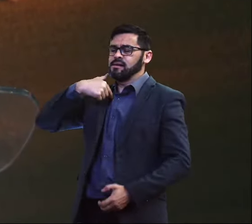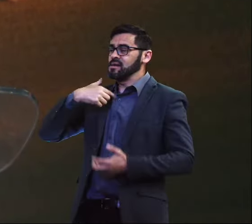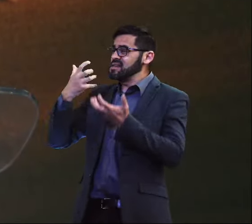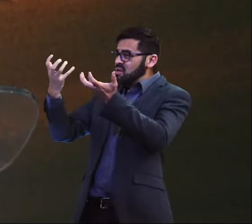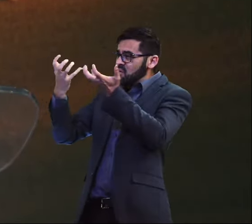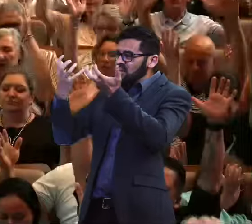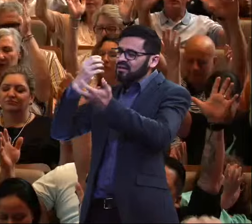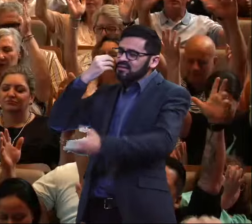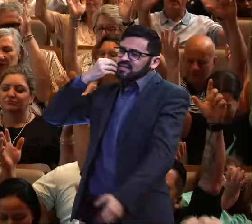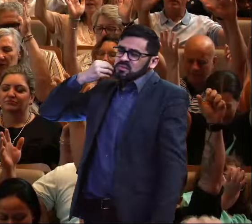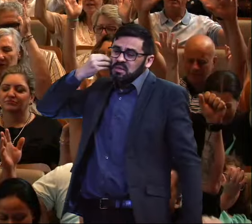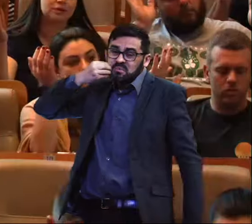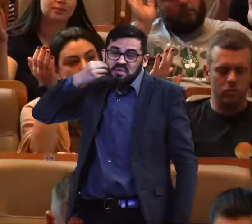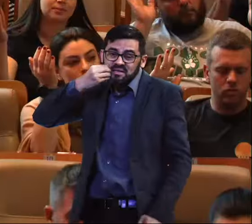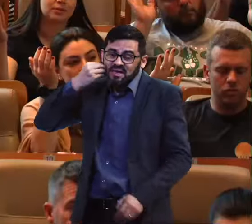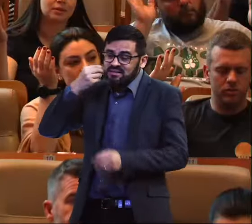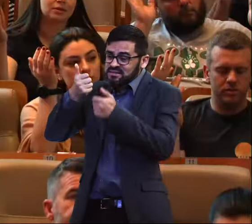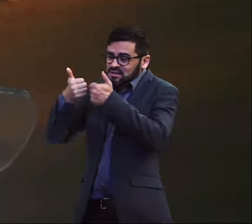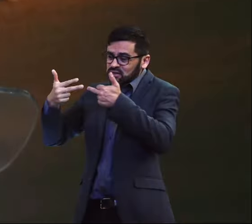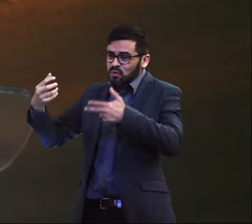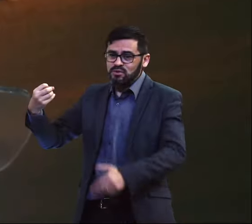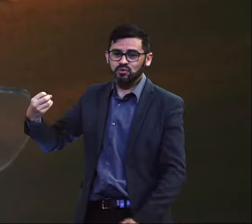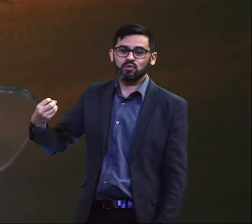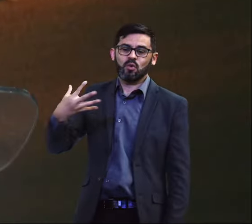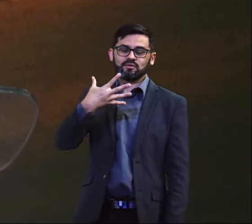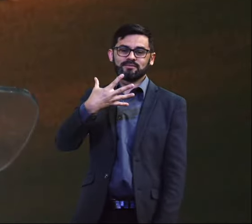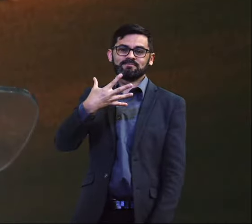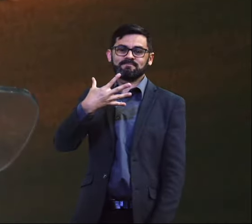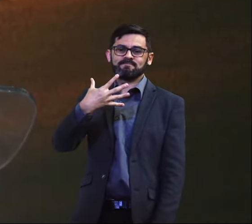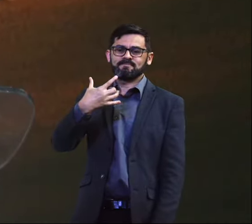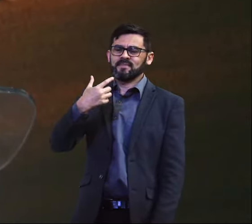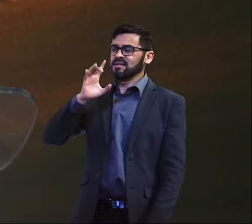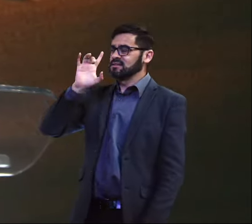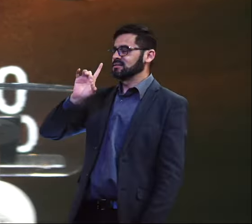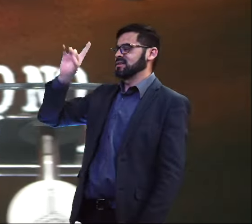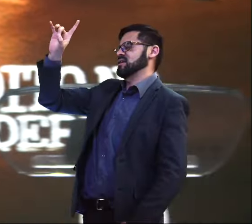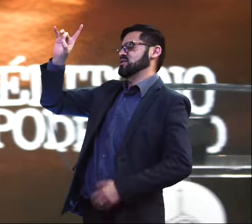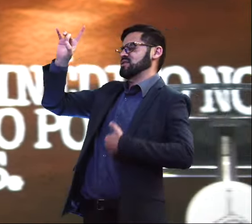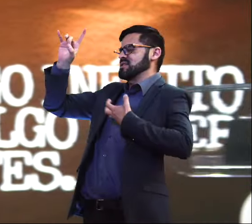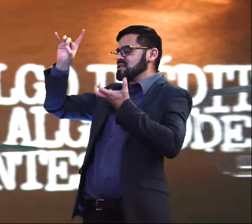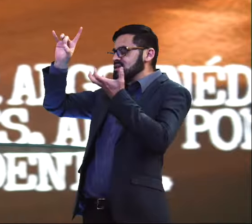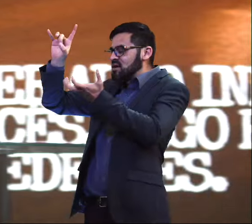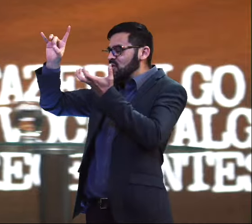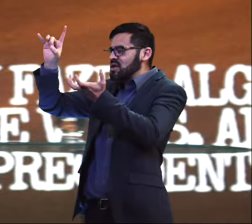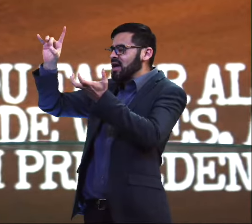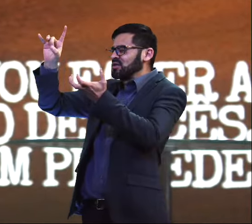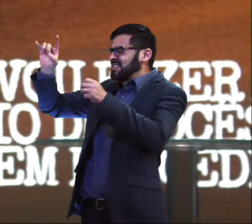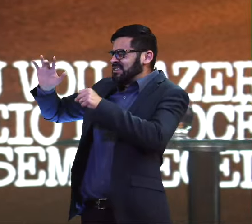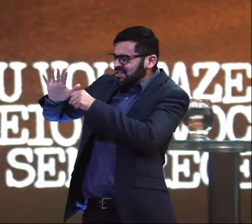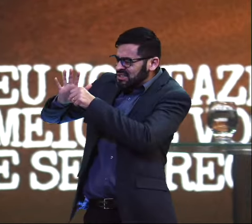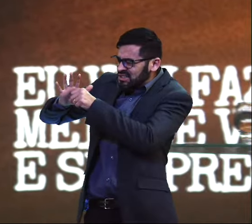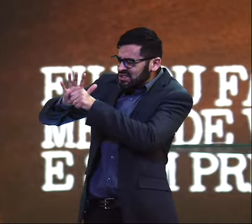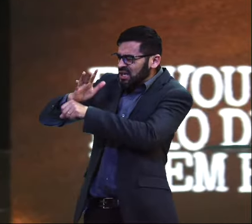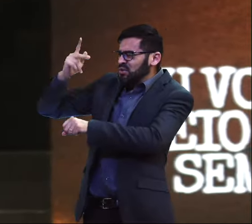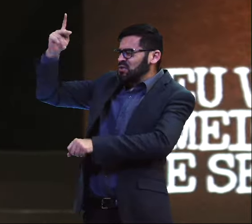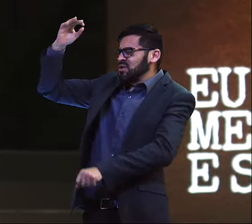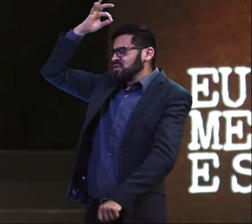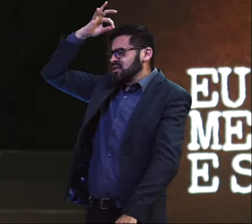viver esta coisa nova. Deus, eu quero esse derramamento do teu